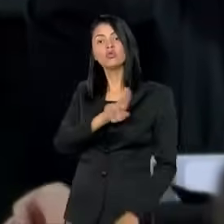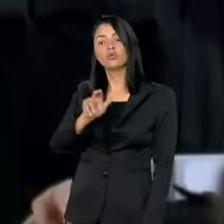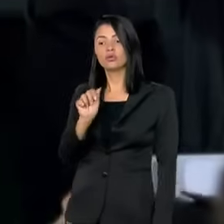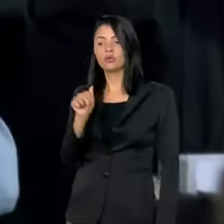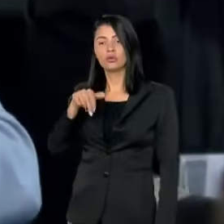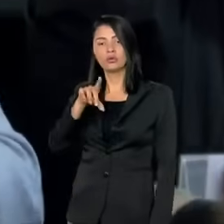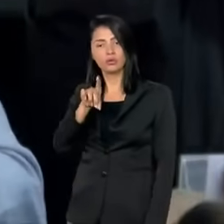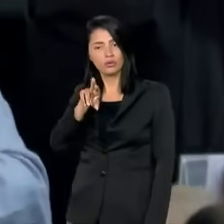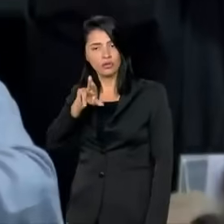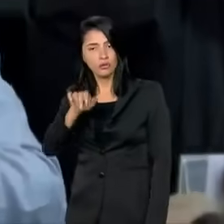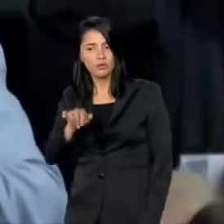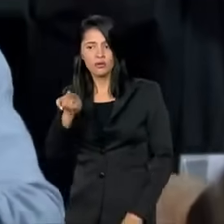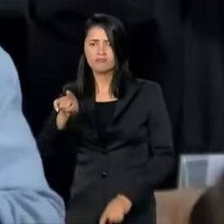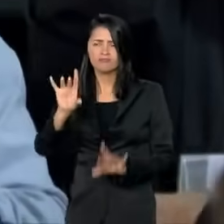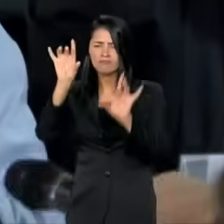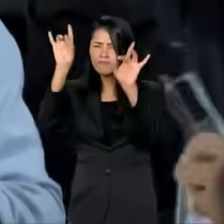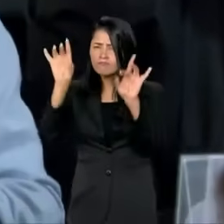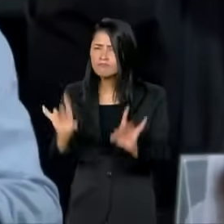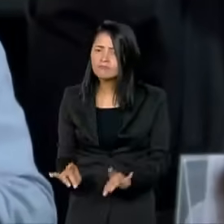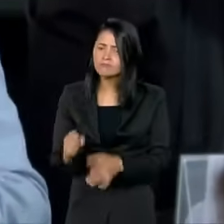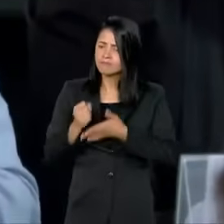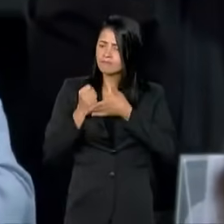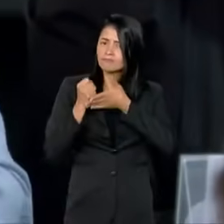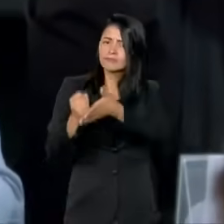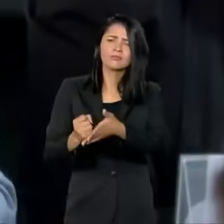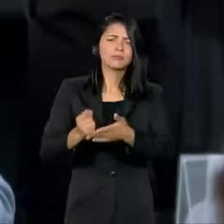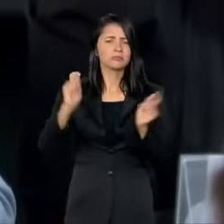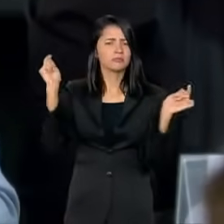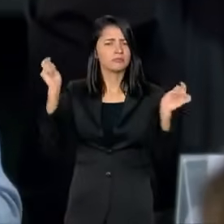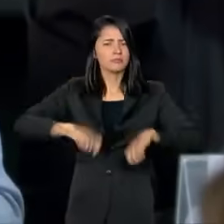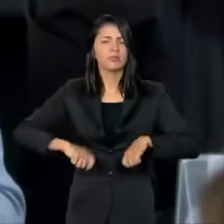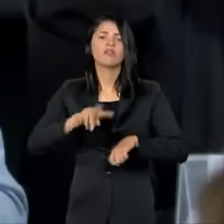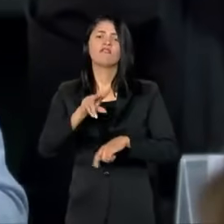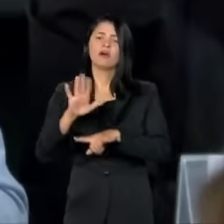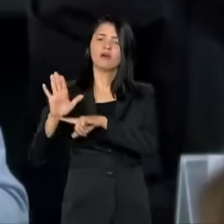especialista em assistência social, muito competente, e ele vai lhe